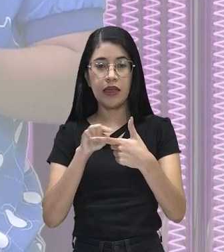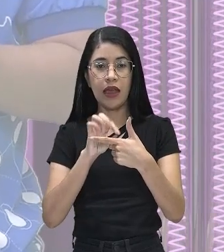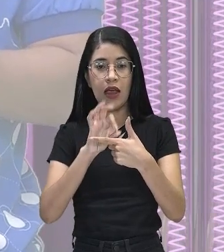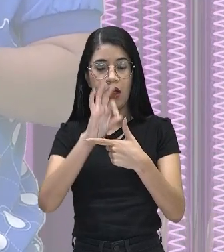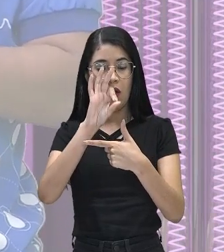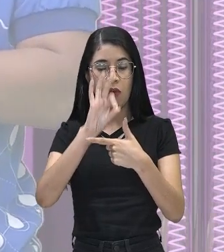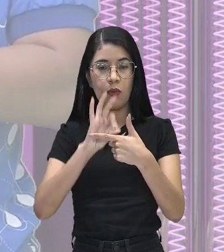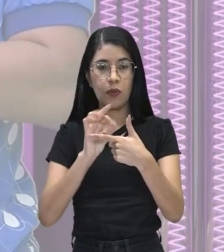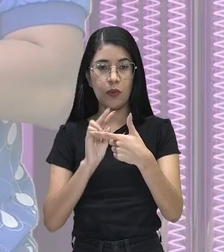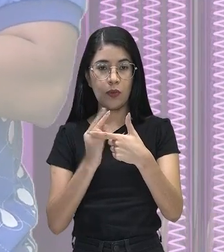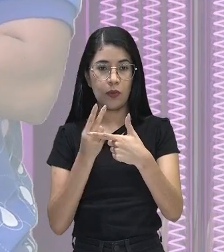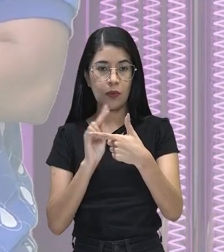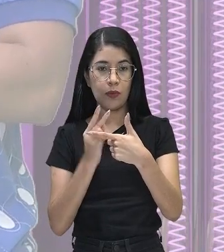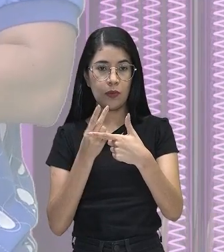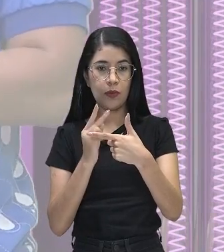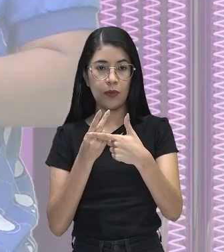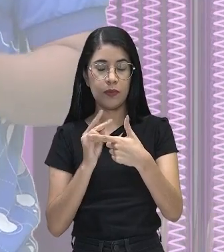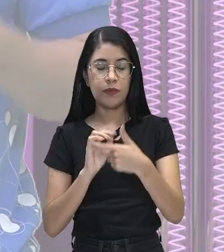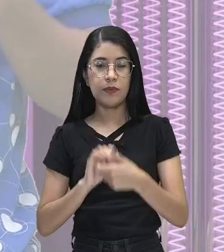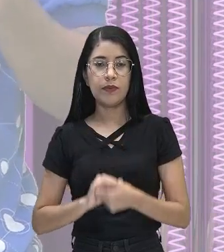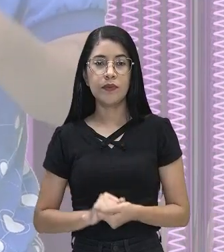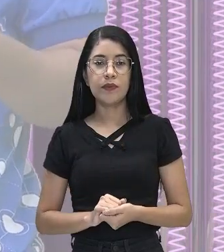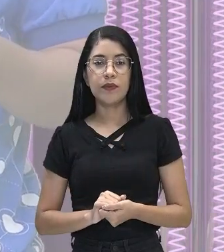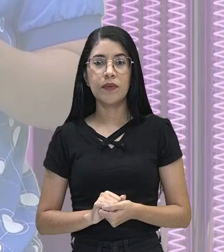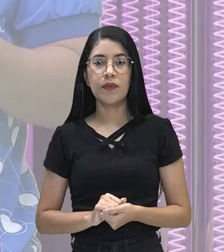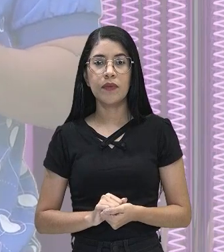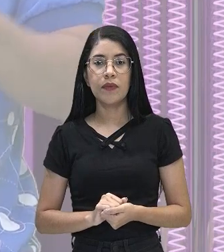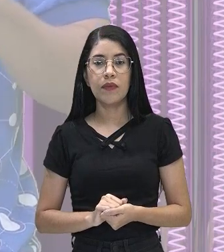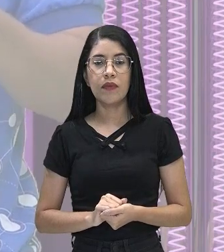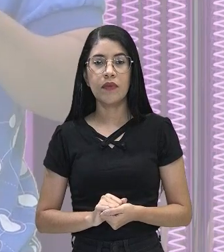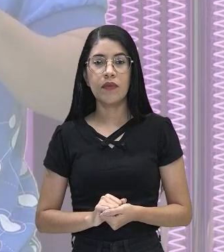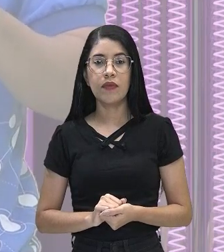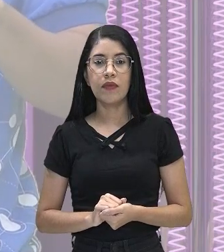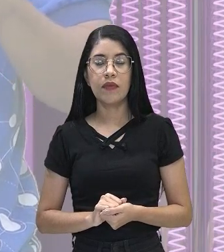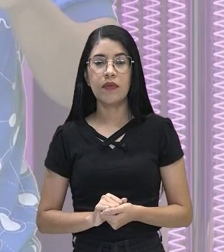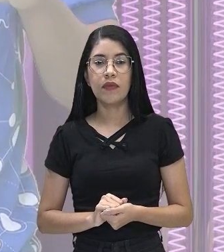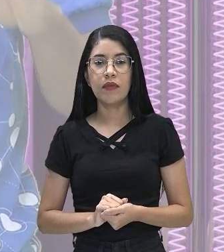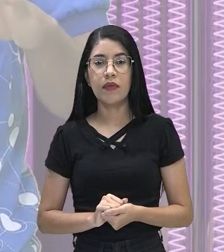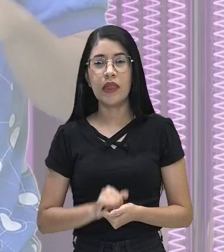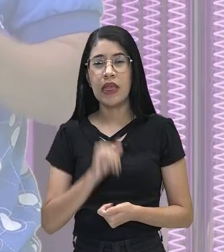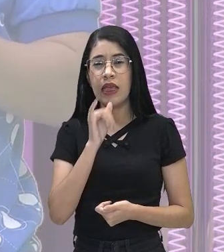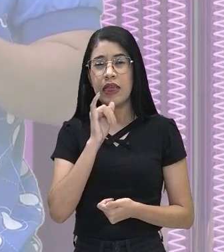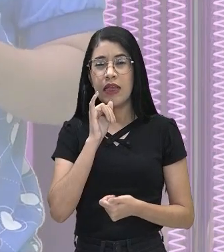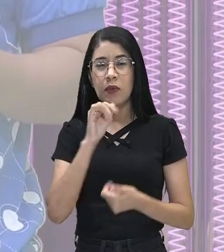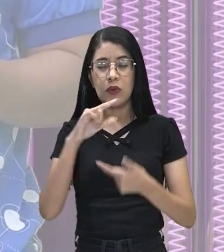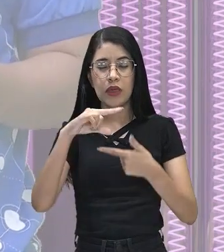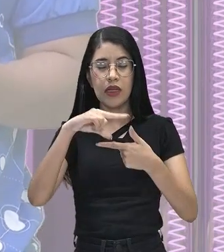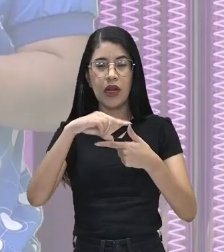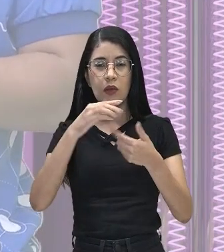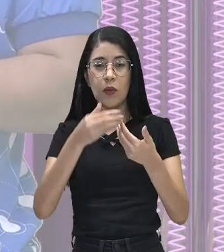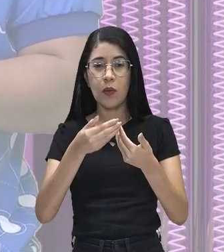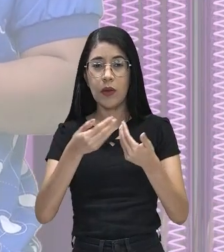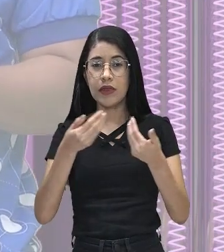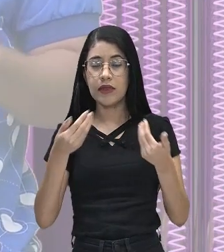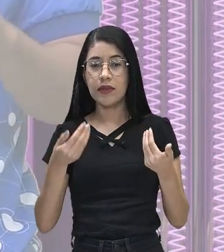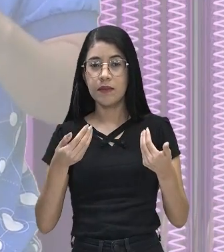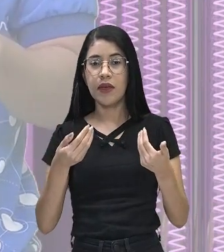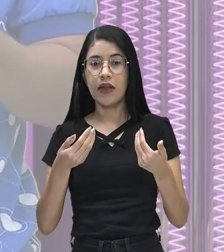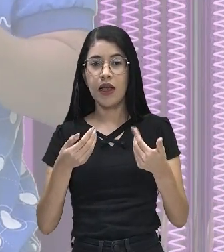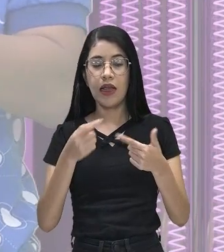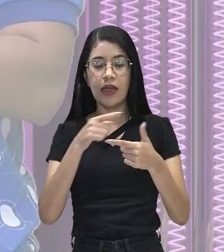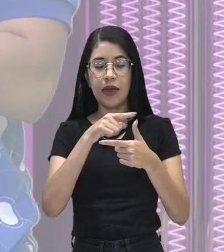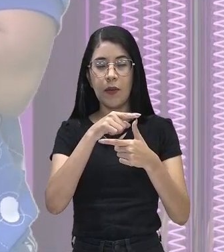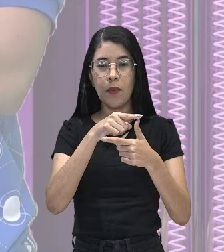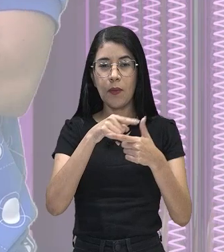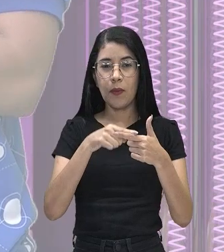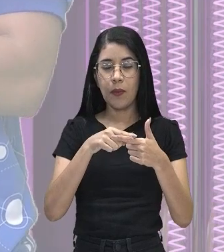E aí, essa altura relativa a H, nós vamos continuando ali, é como se ela separasse, né? Pela semelhança de triângulos, eu vou